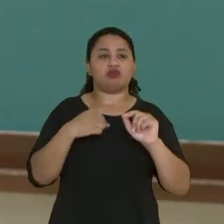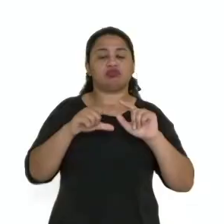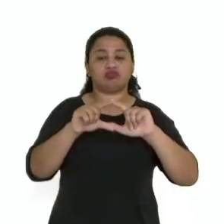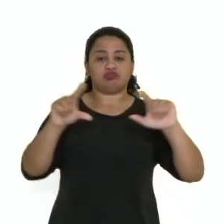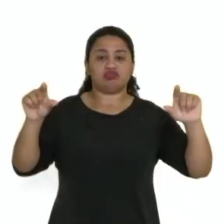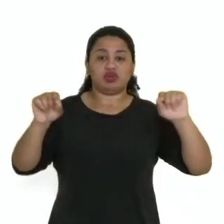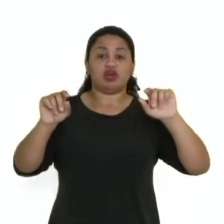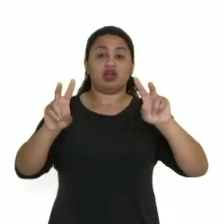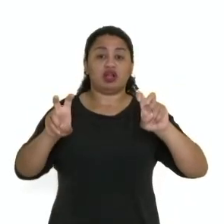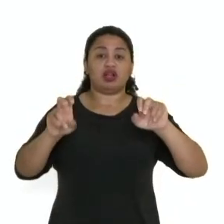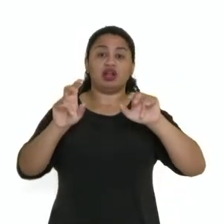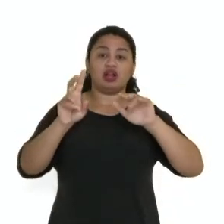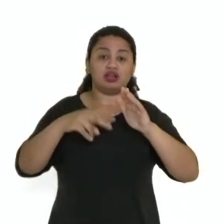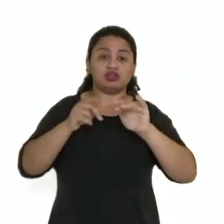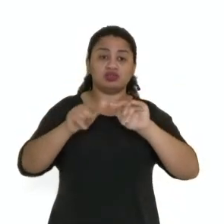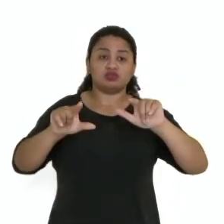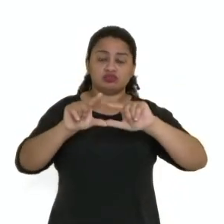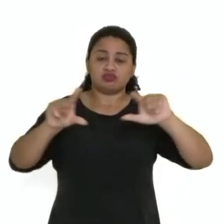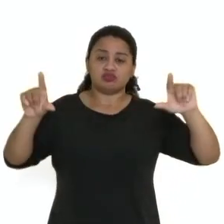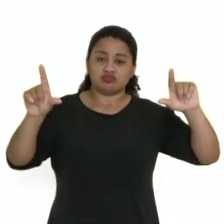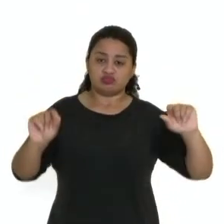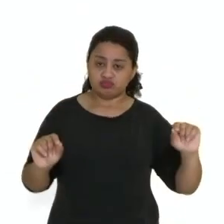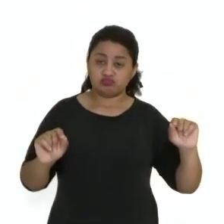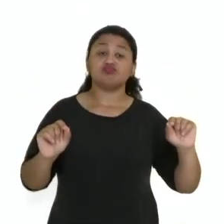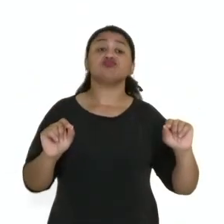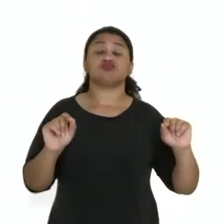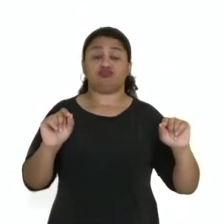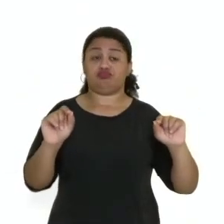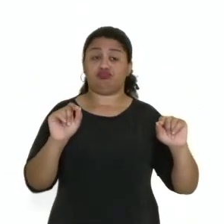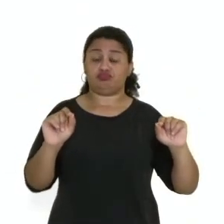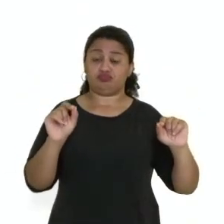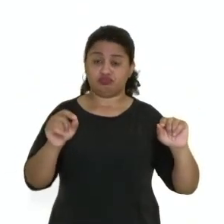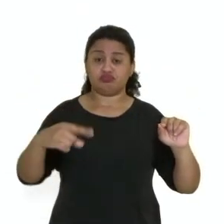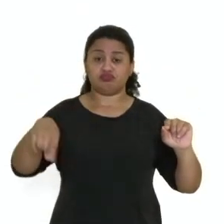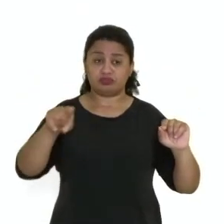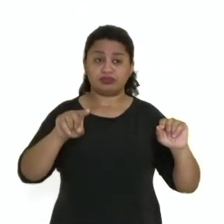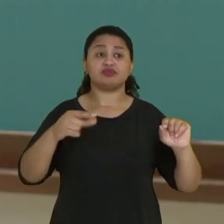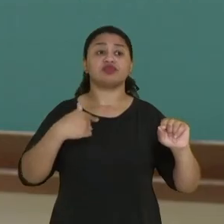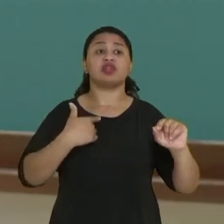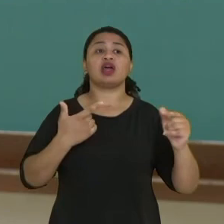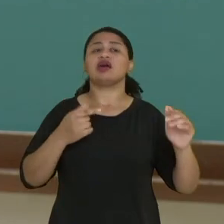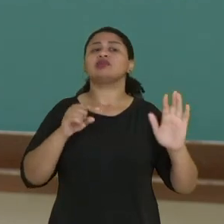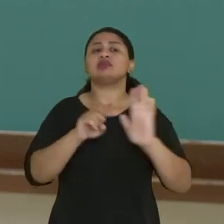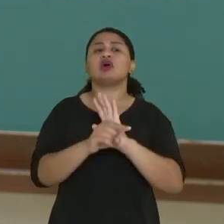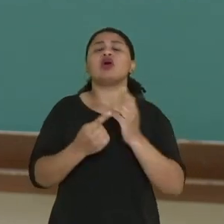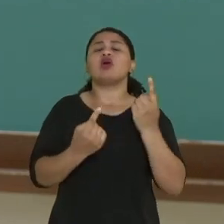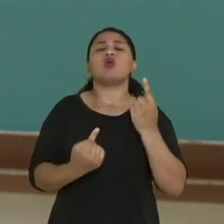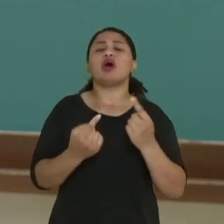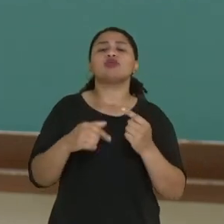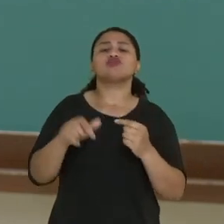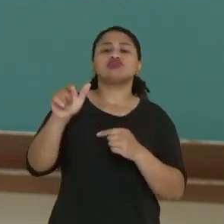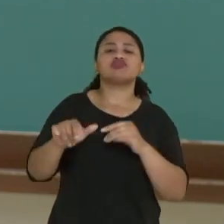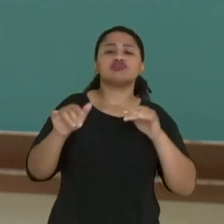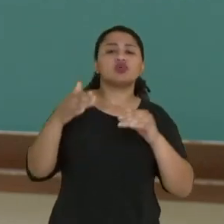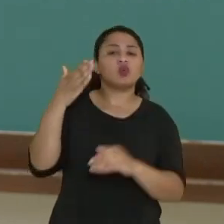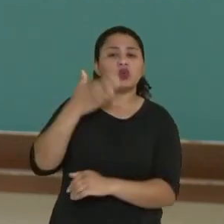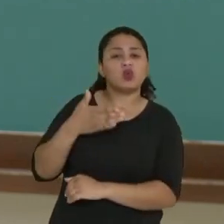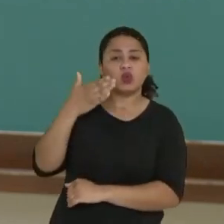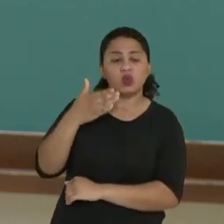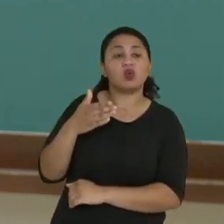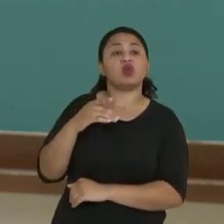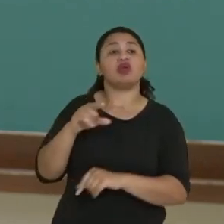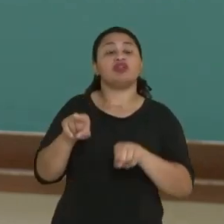manchete. Fãs do Festival de Parintins fazem fila desde ontem para entrar no Bumbódromo. Que pessoa do discurso e